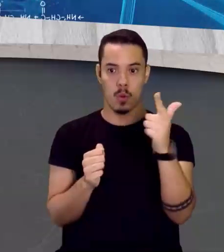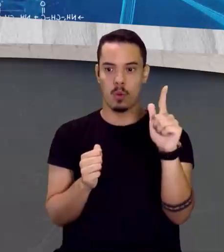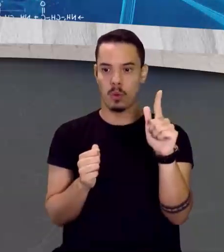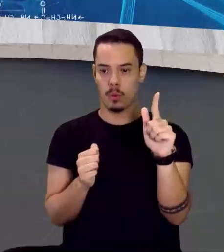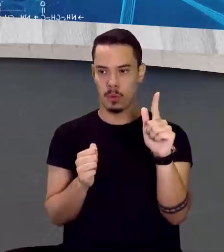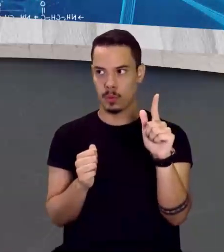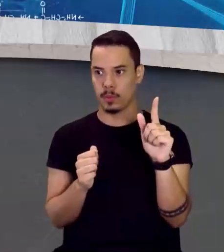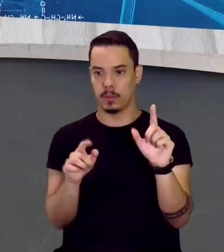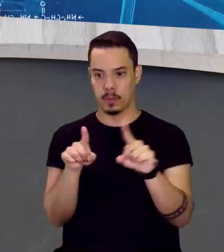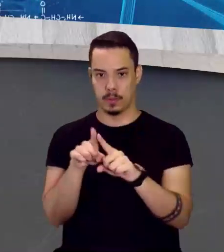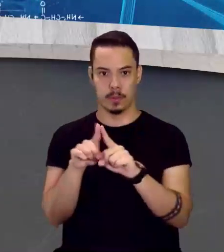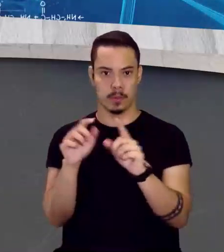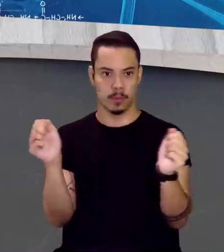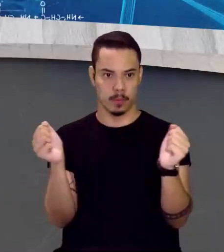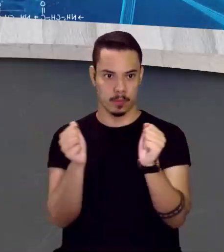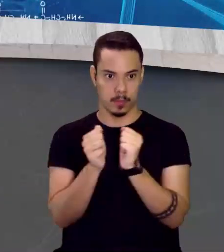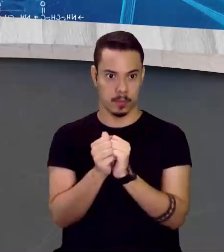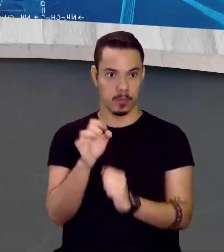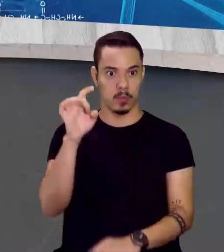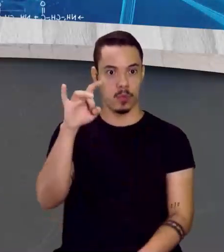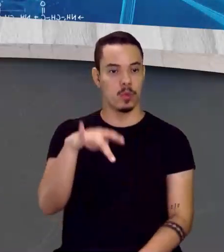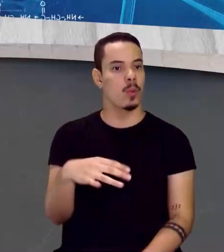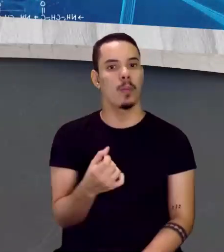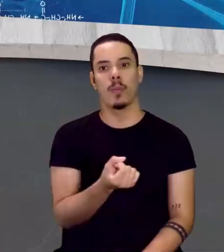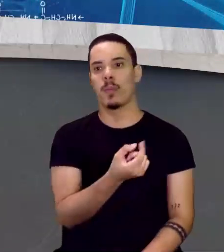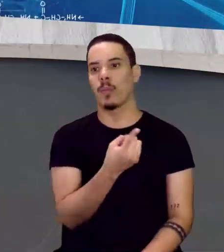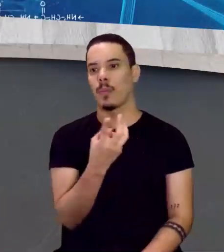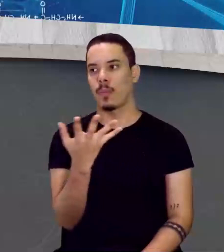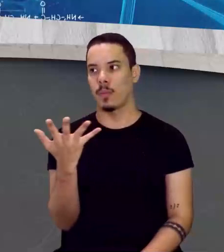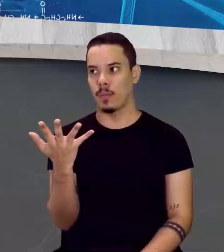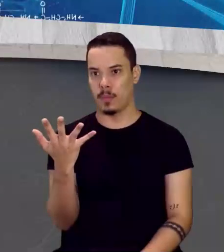hidrogênio. Sobrou quantos elétrons no